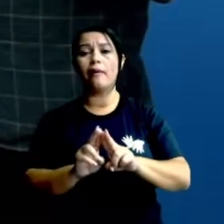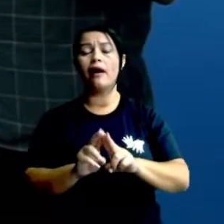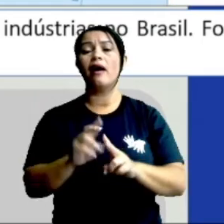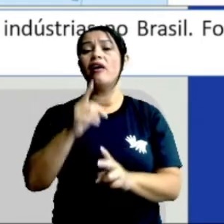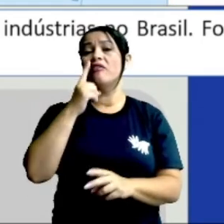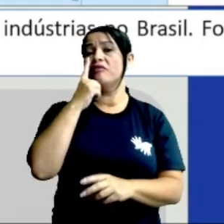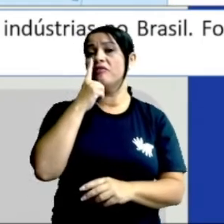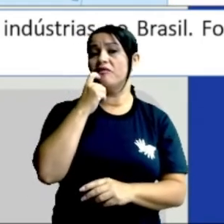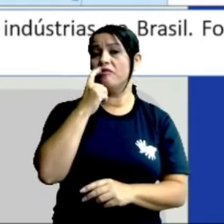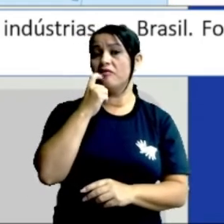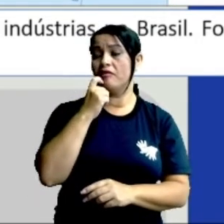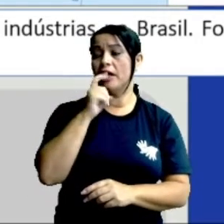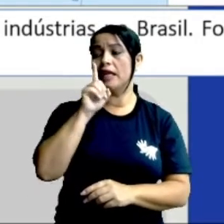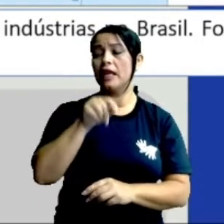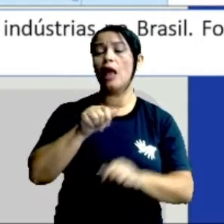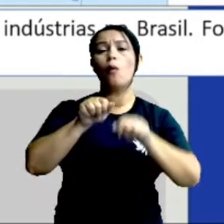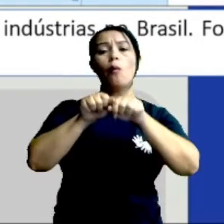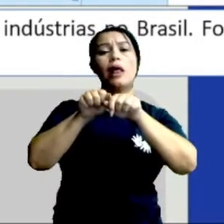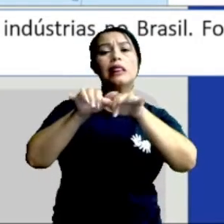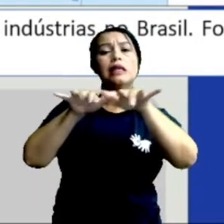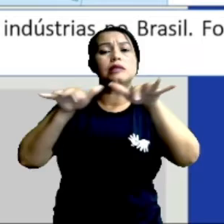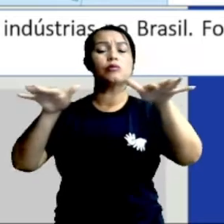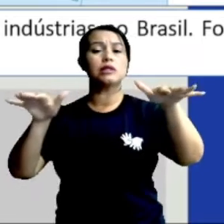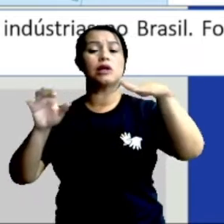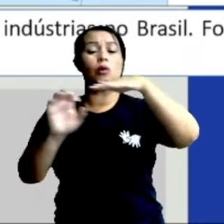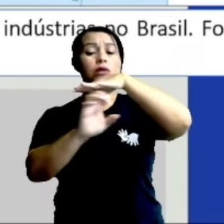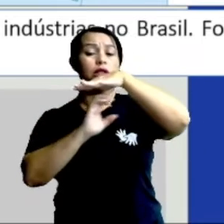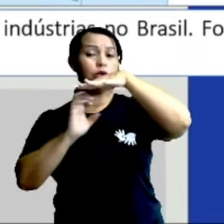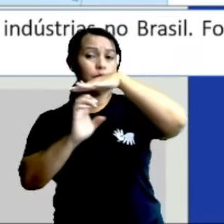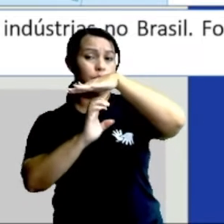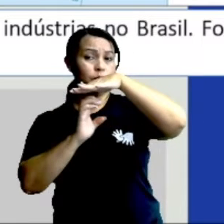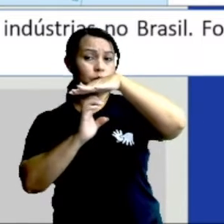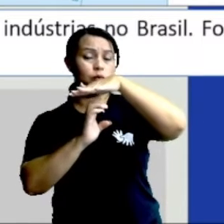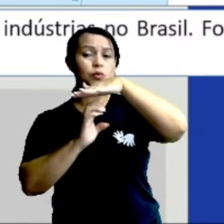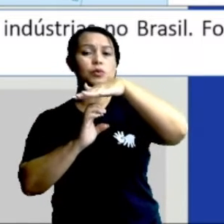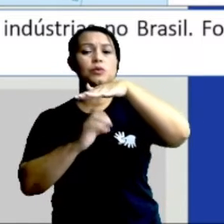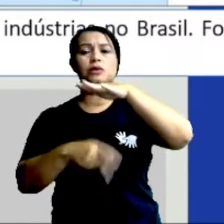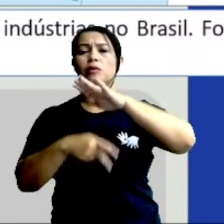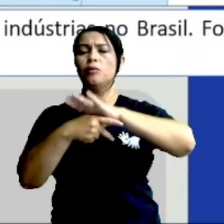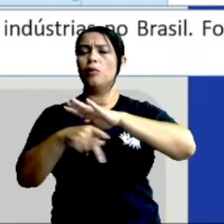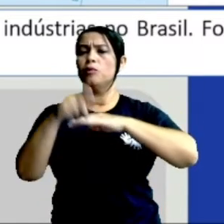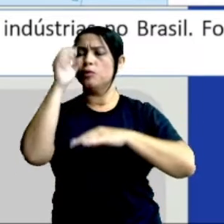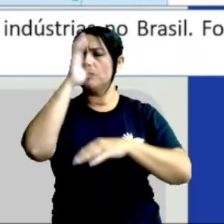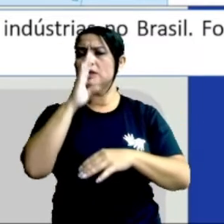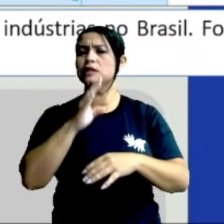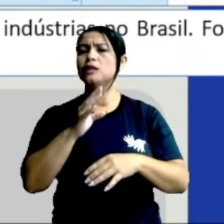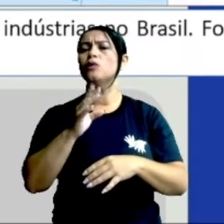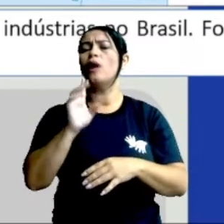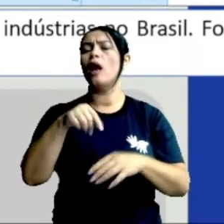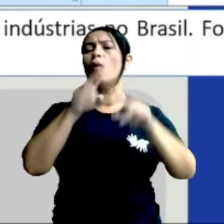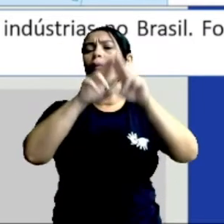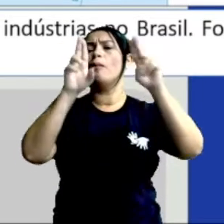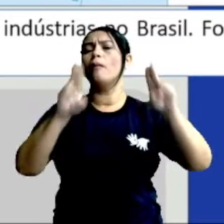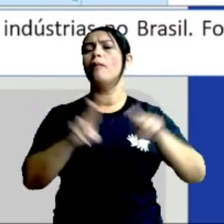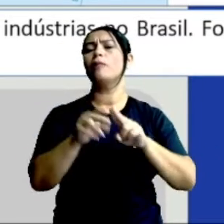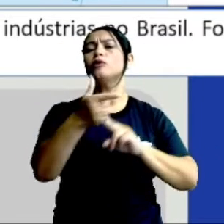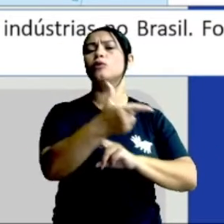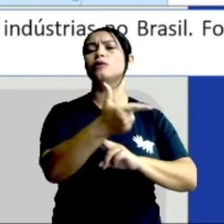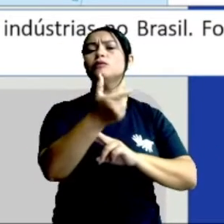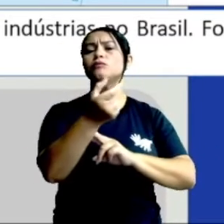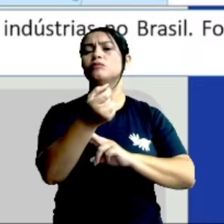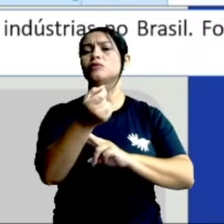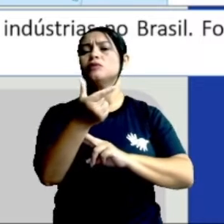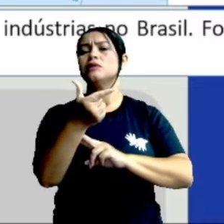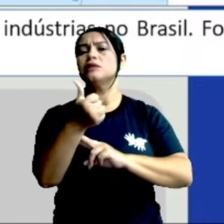é uma distribuição, né, das indústrias no nosso território, é um mapa de 2016 do IBGE. Percebam que os pontinhos